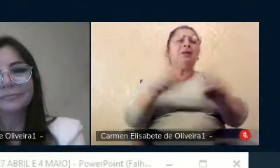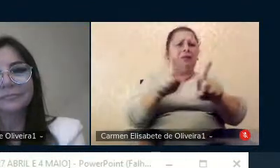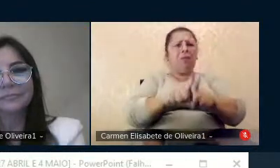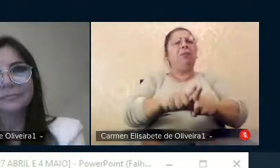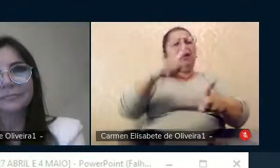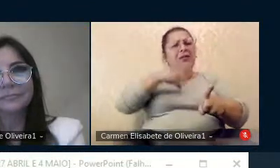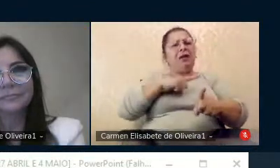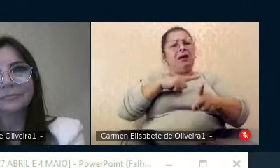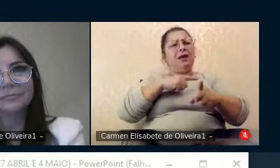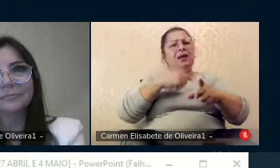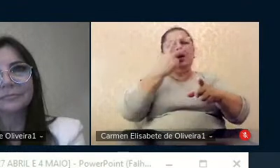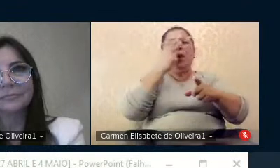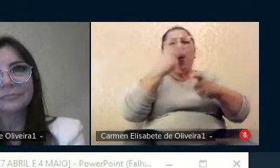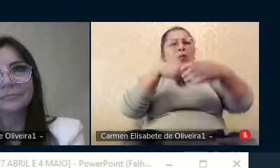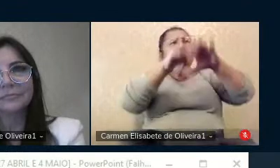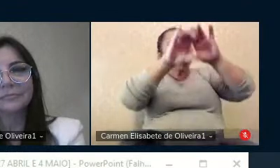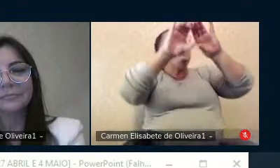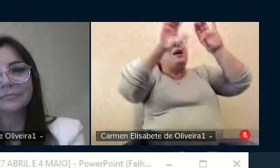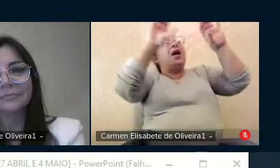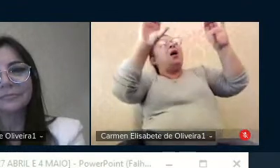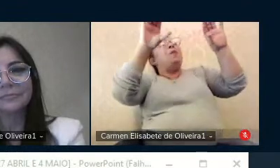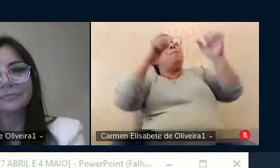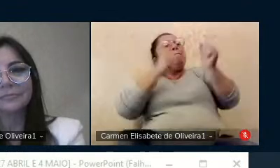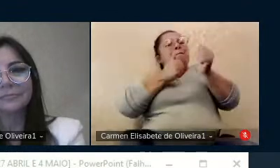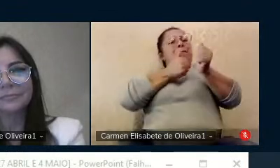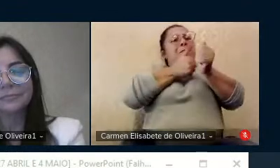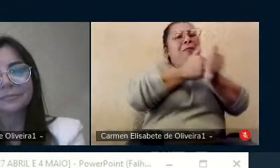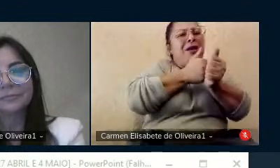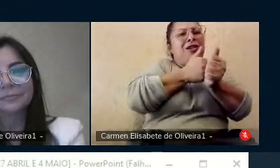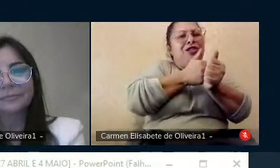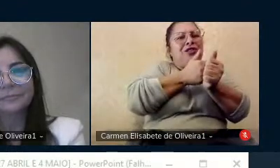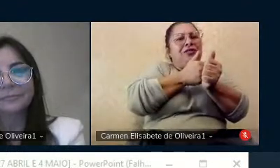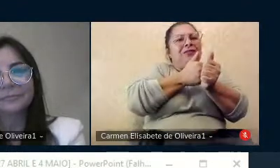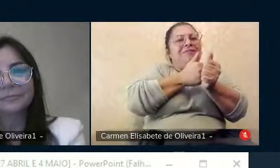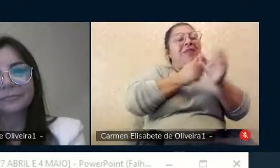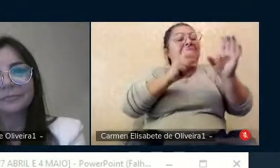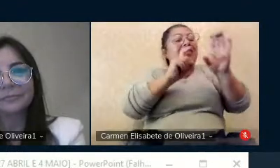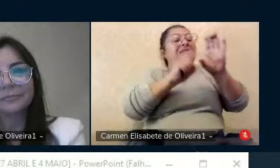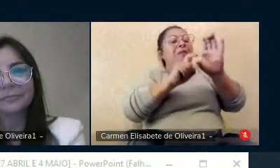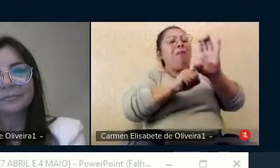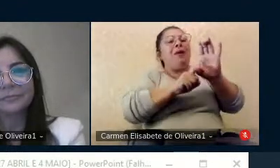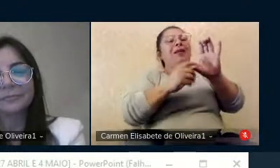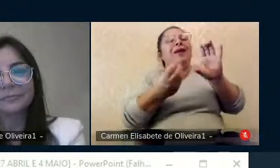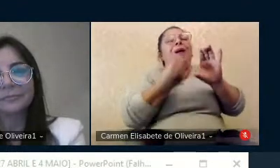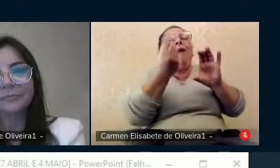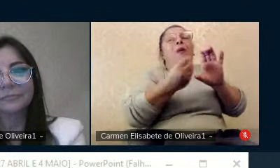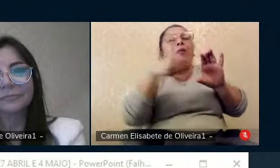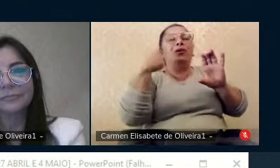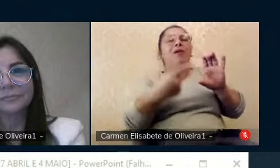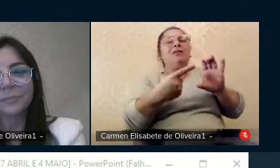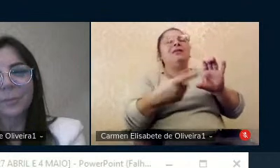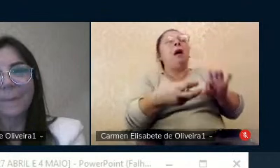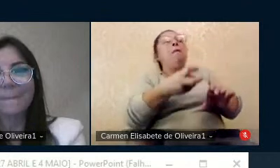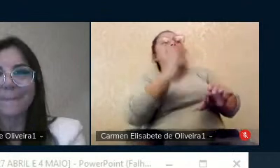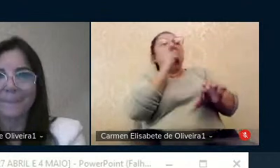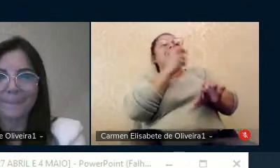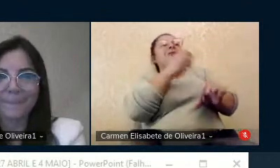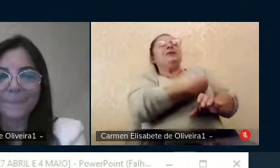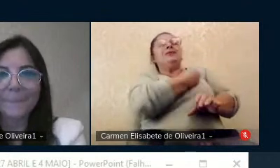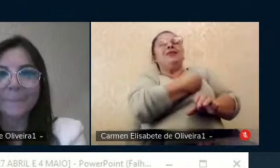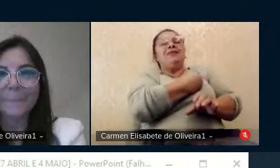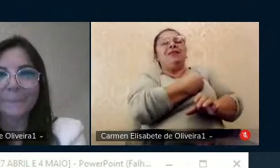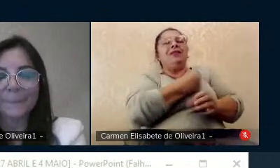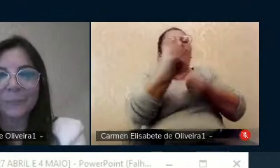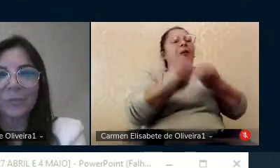nossas mãos. Tudo depende de como é que nós vemos a vida, de como é que nós observamos